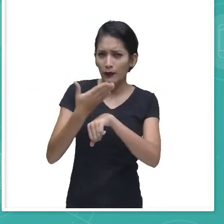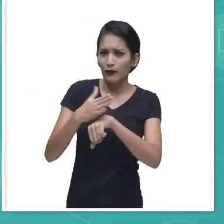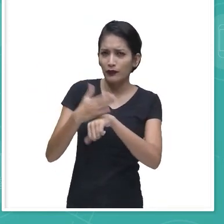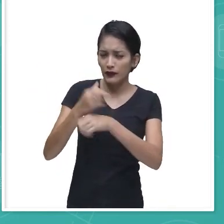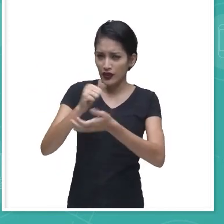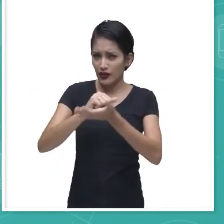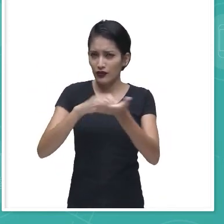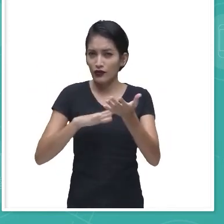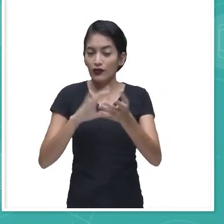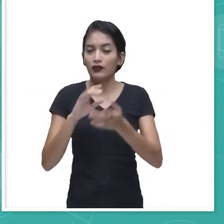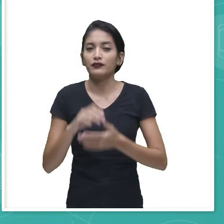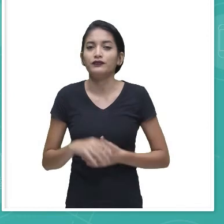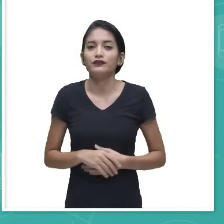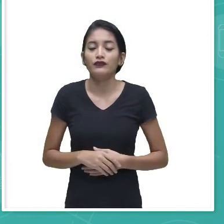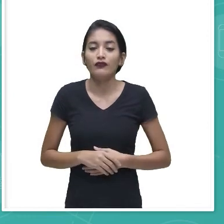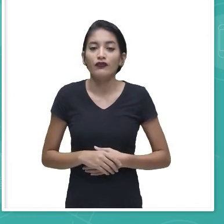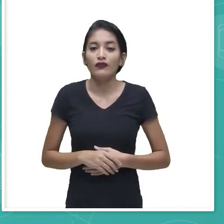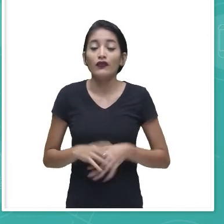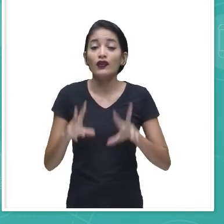é o Universo.